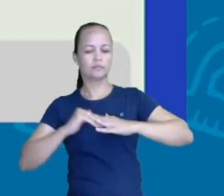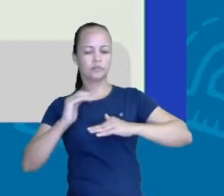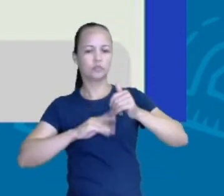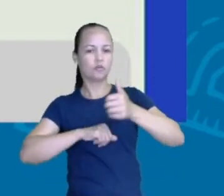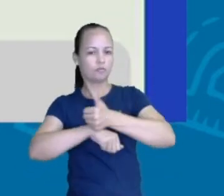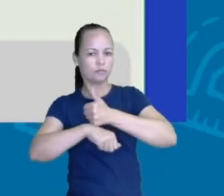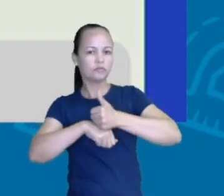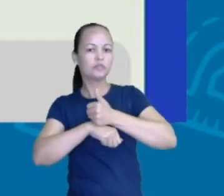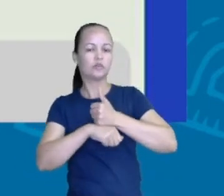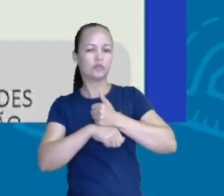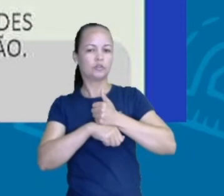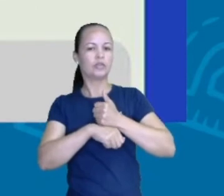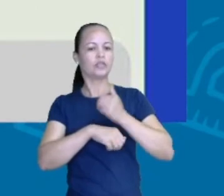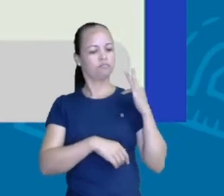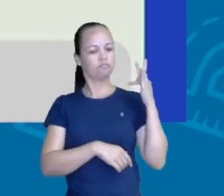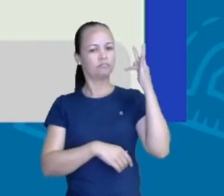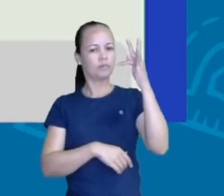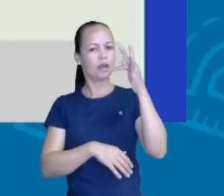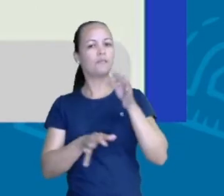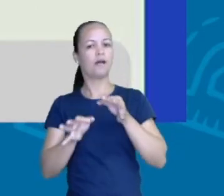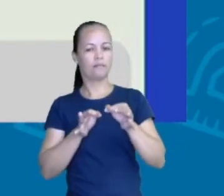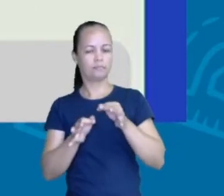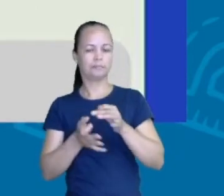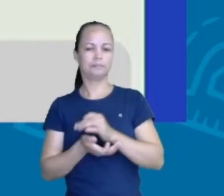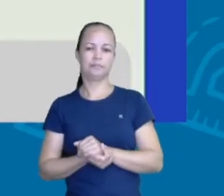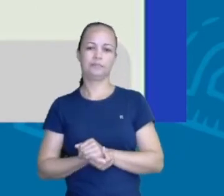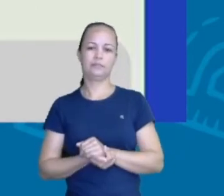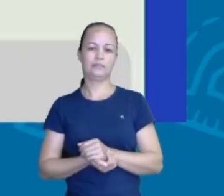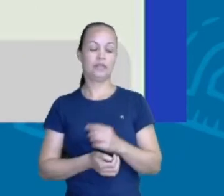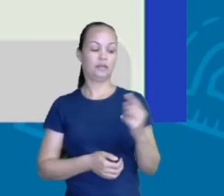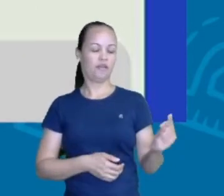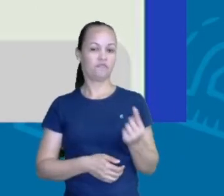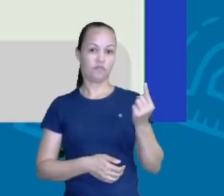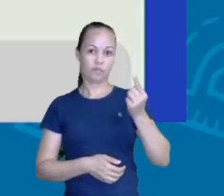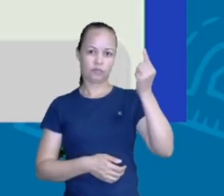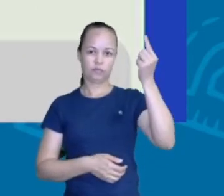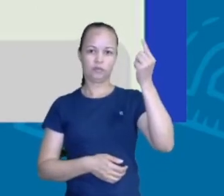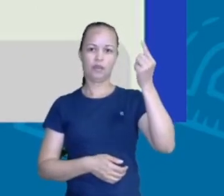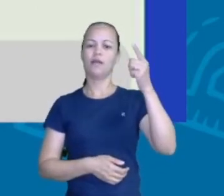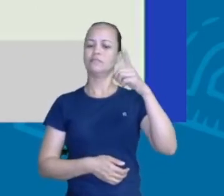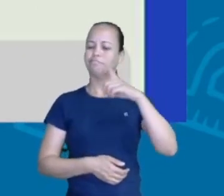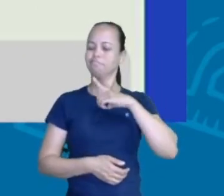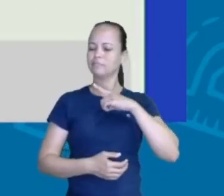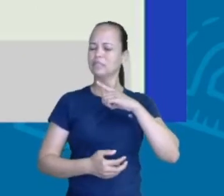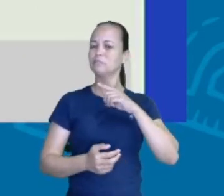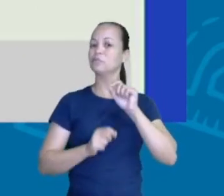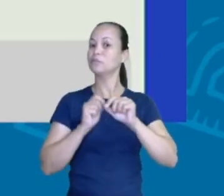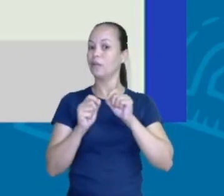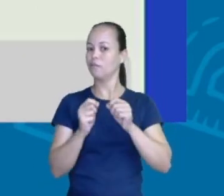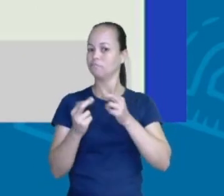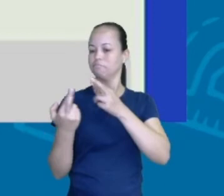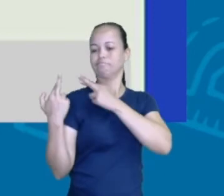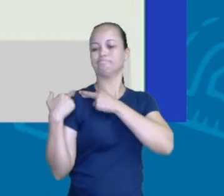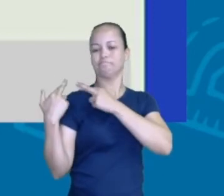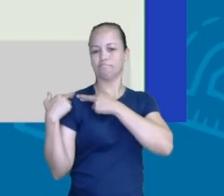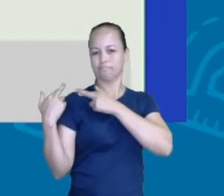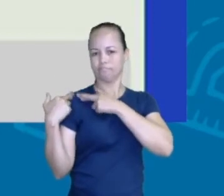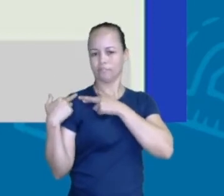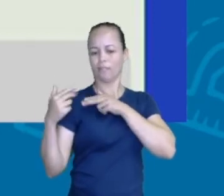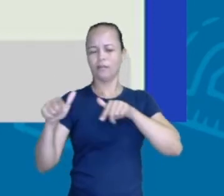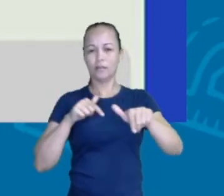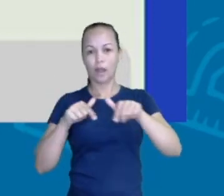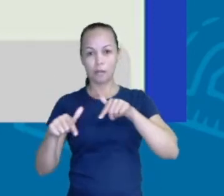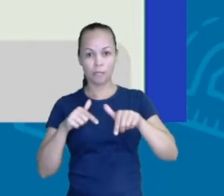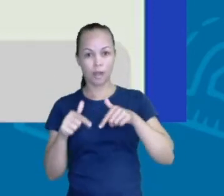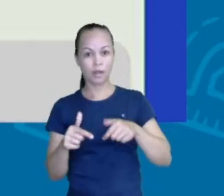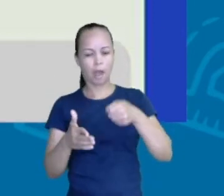nos preparar para o futuro. Na fase adulta, temos muitas responsabilidades, não é? Trabalhar,